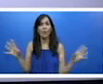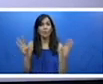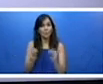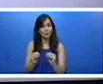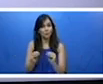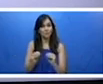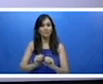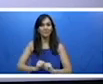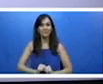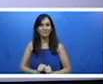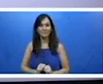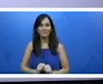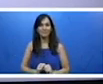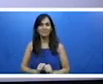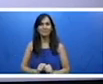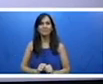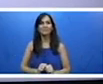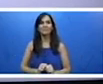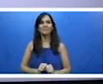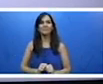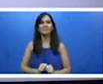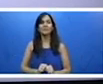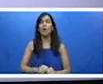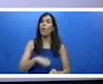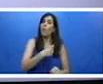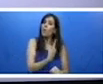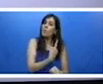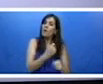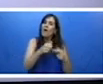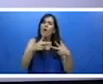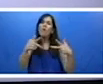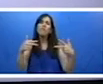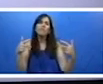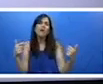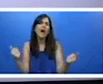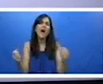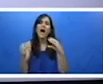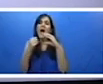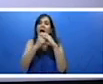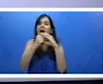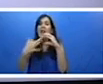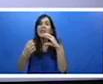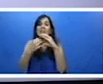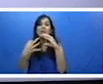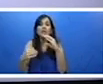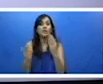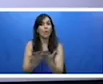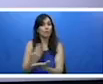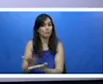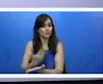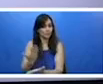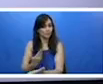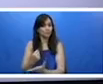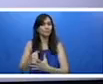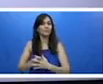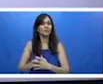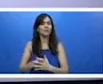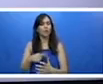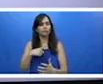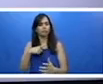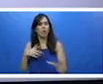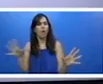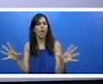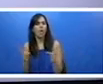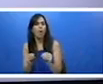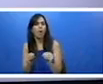Resumo. Uma ou várias características especiais da obra. Então, se é um resumo, vou pegar aquilo